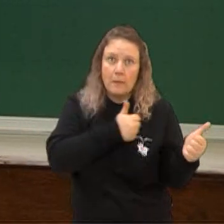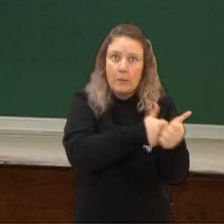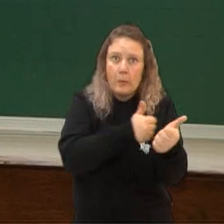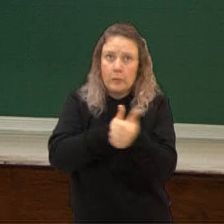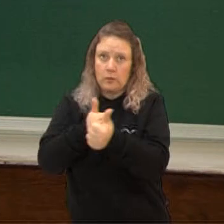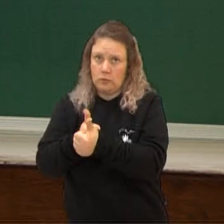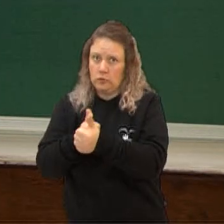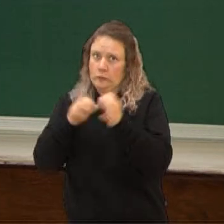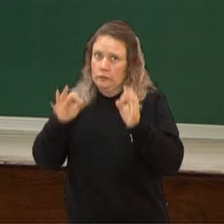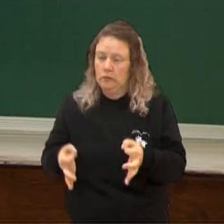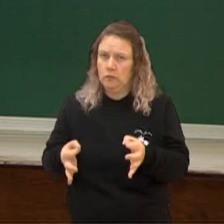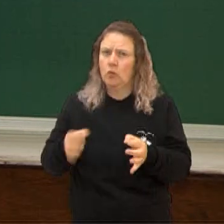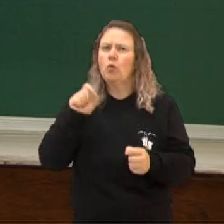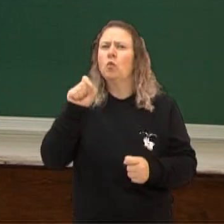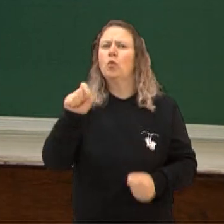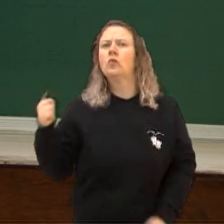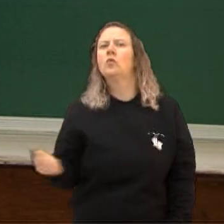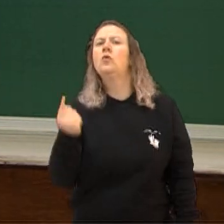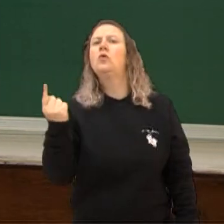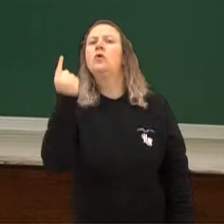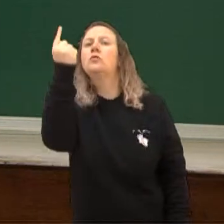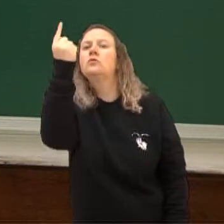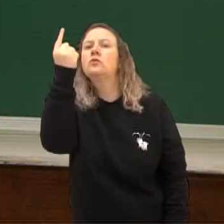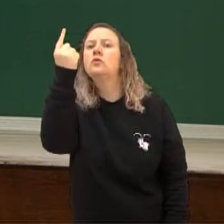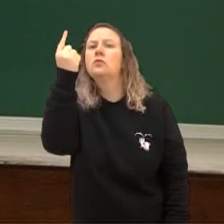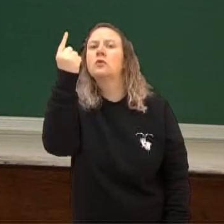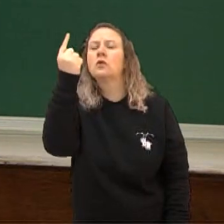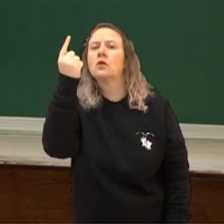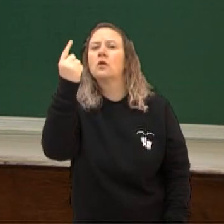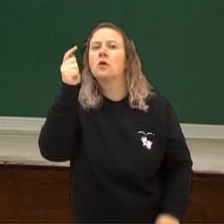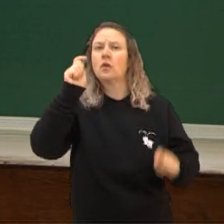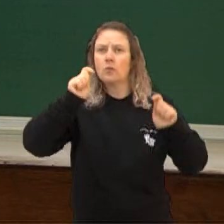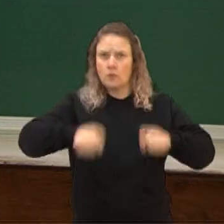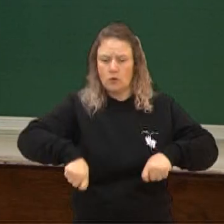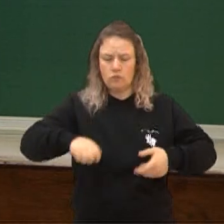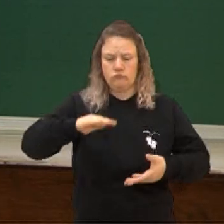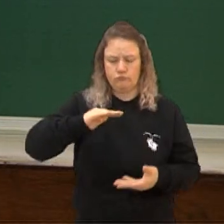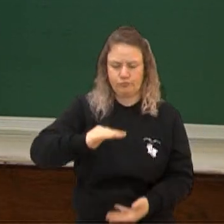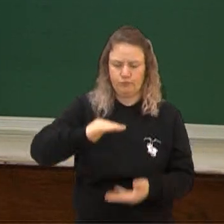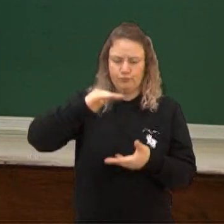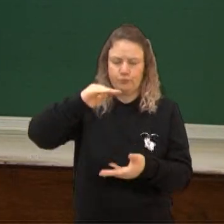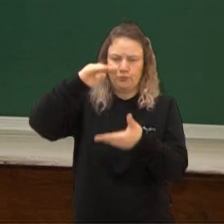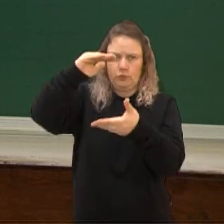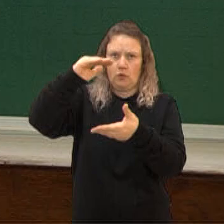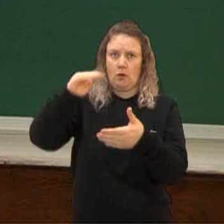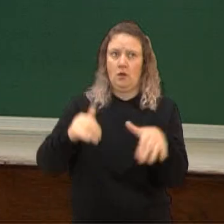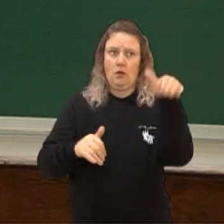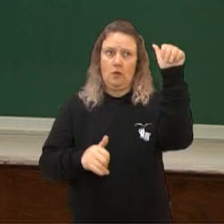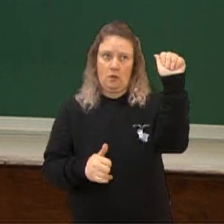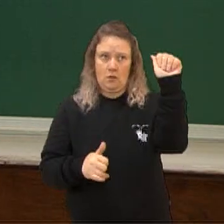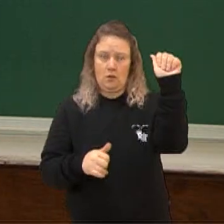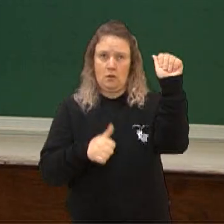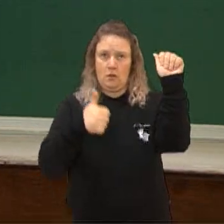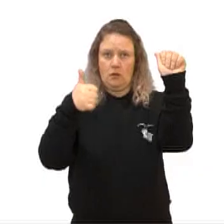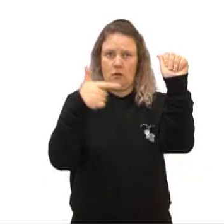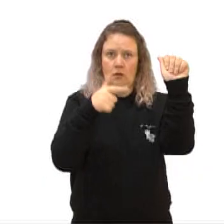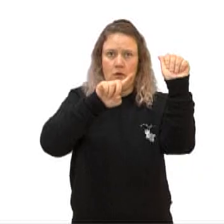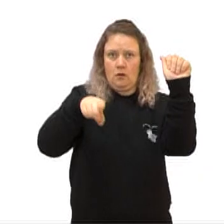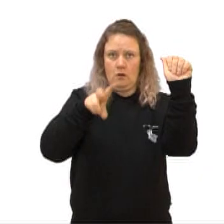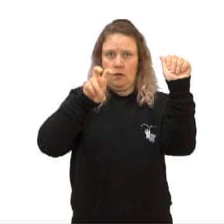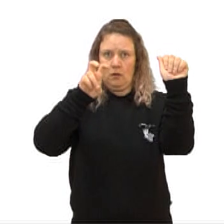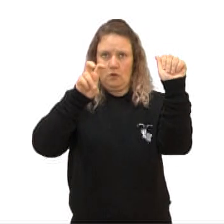mínima a ser atingida por essa pilha de contêineres? Alternativa A, 12,5